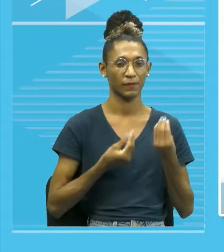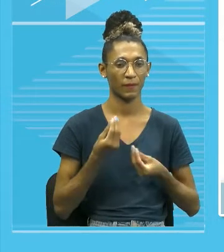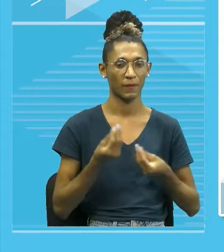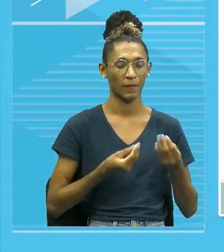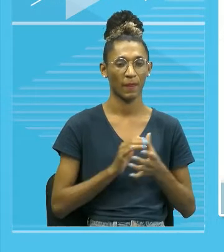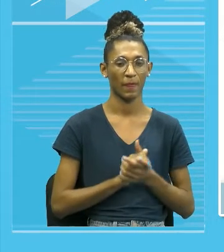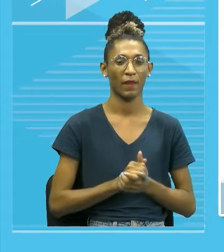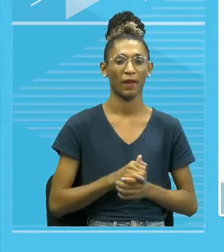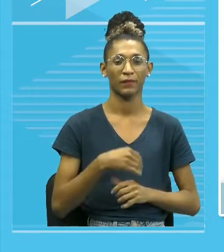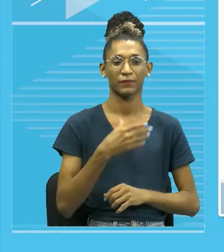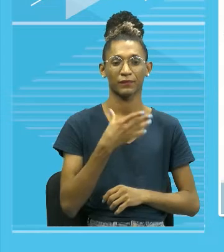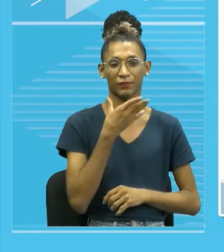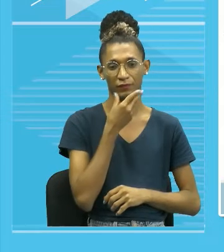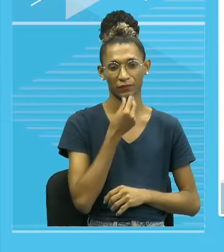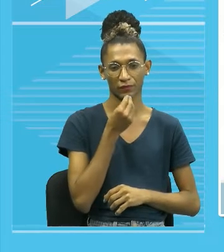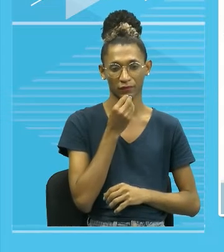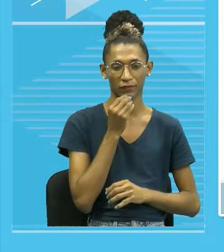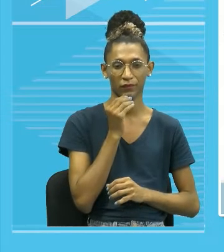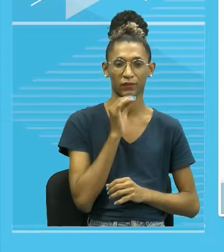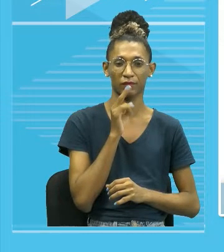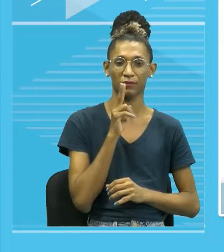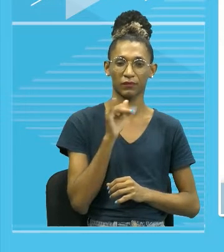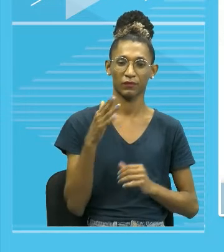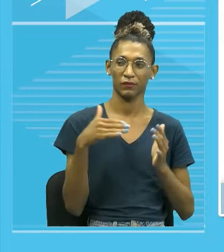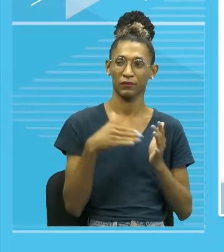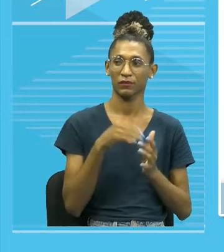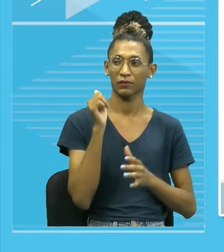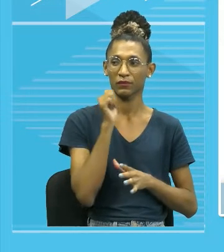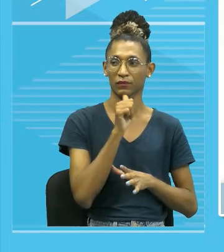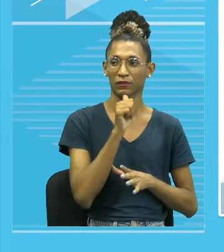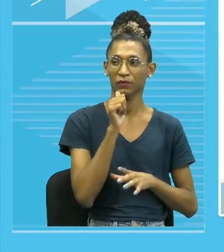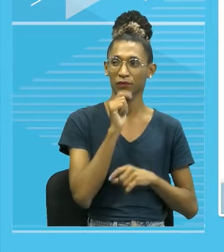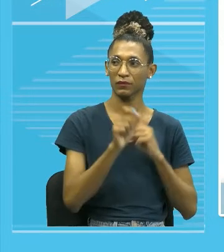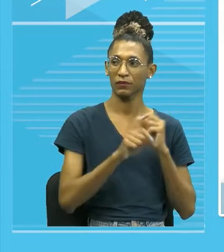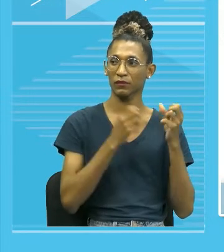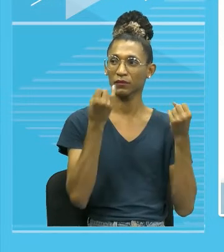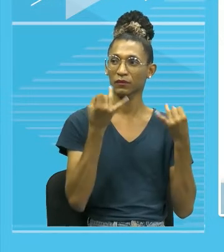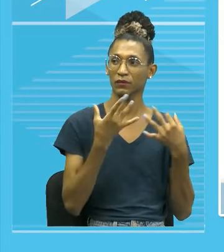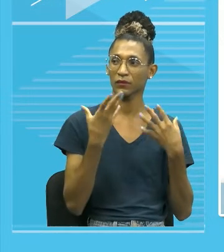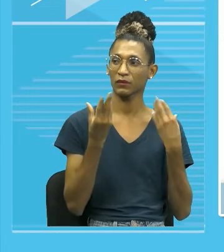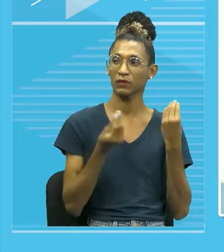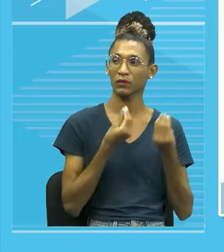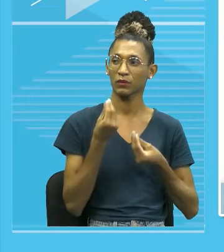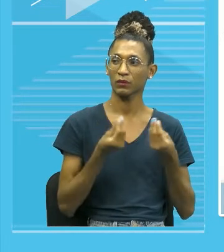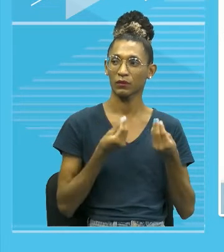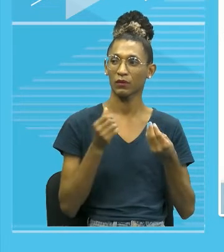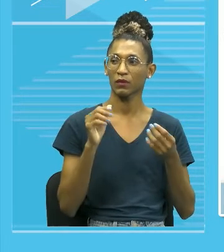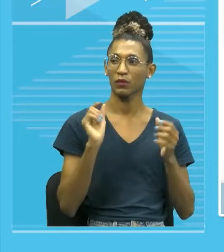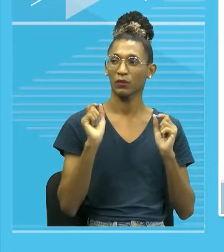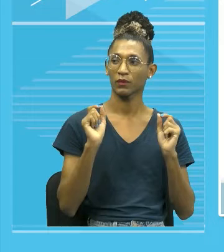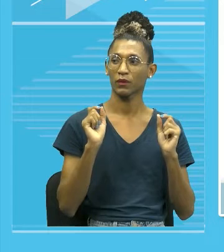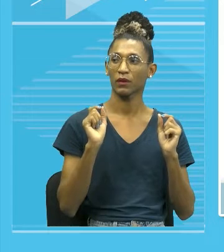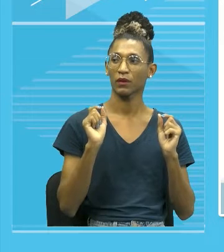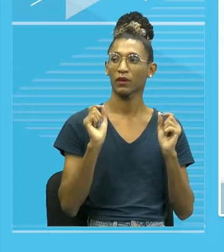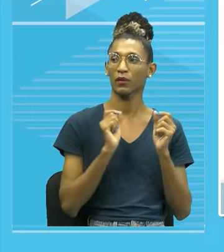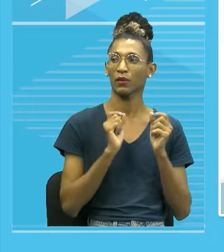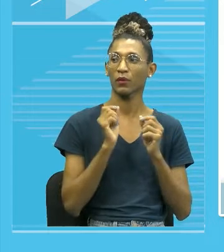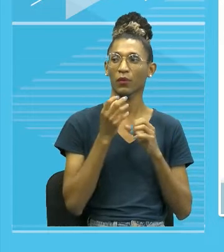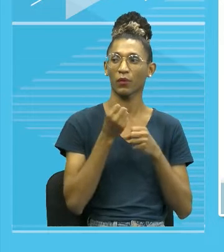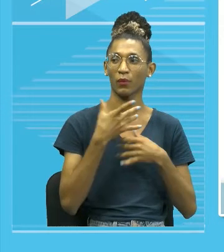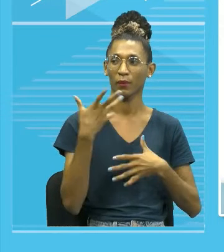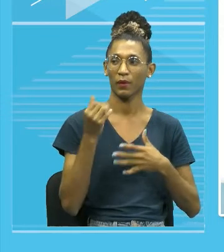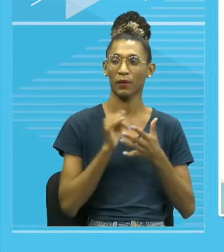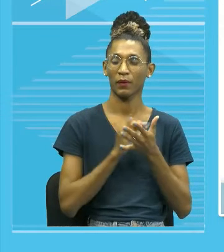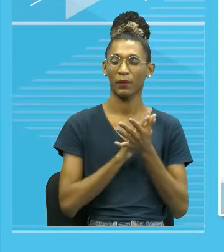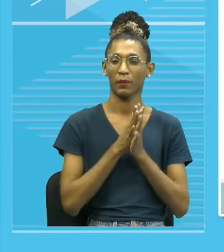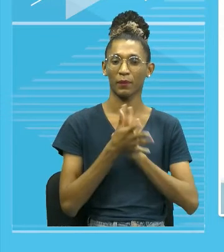o homem se dirige a mulher para fazer um comentário fazer a ela para ela um comentário preconceituoso é essa palavra